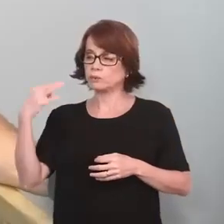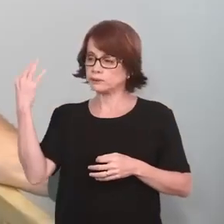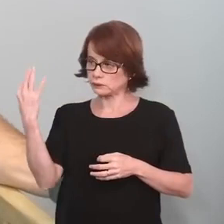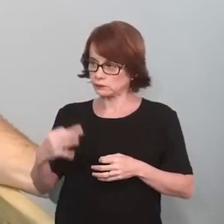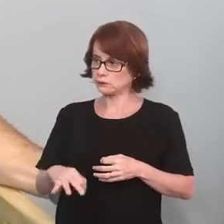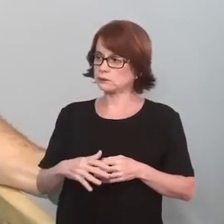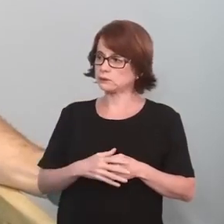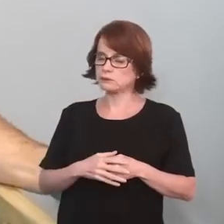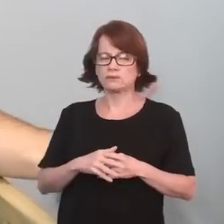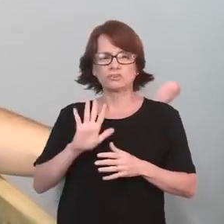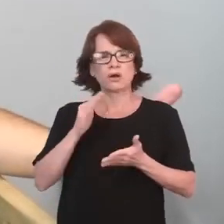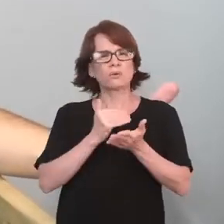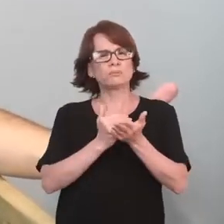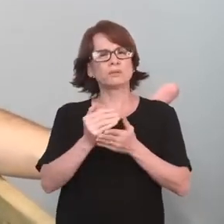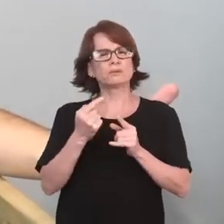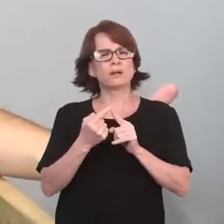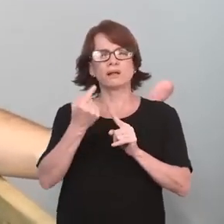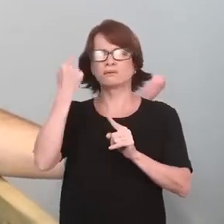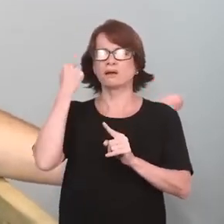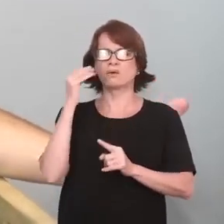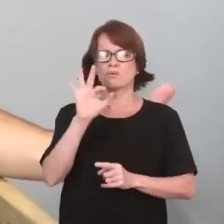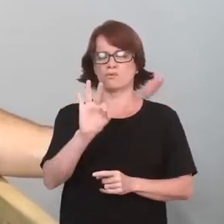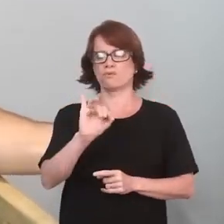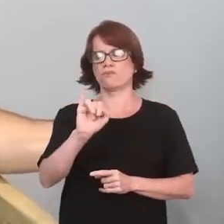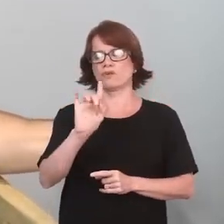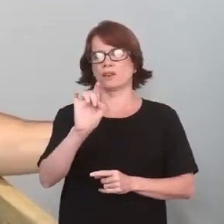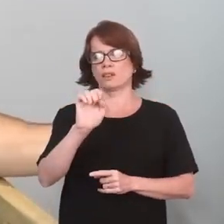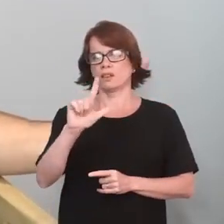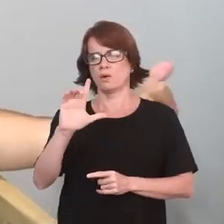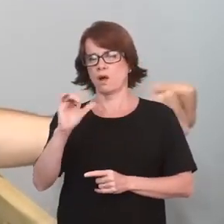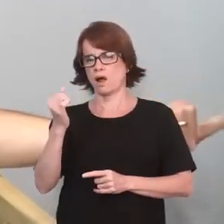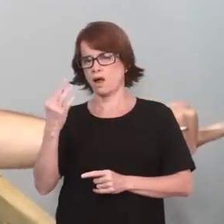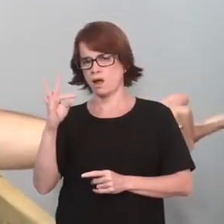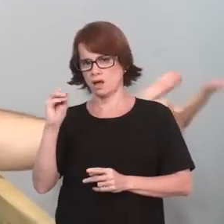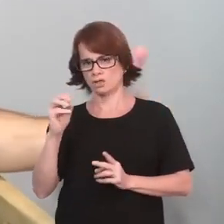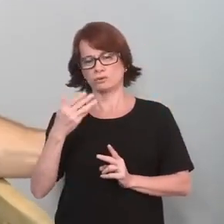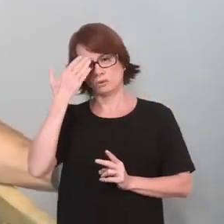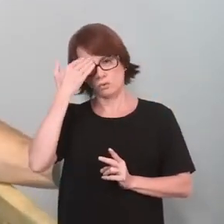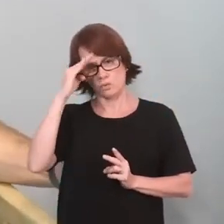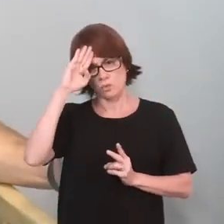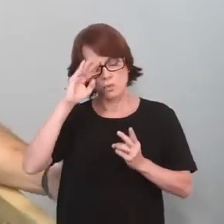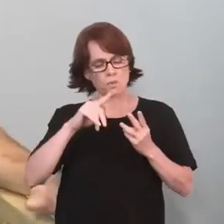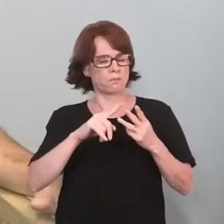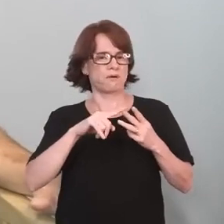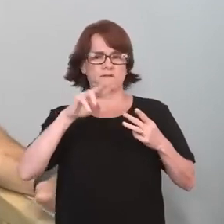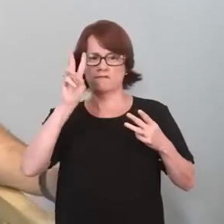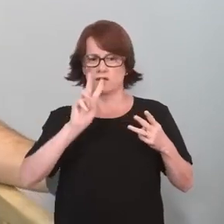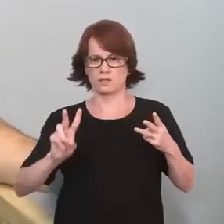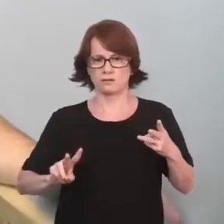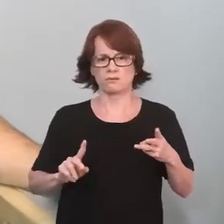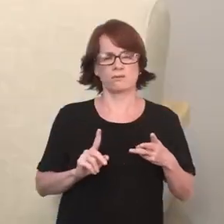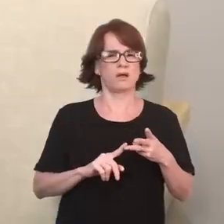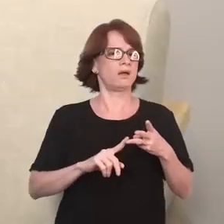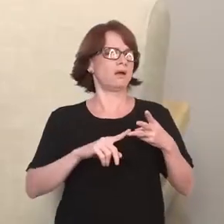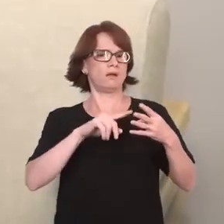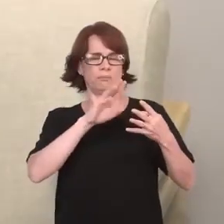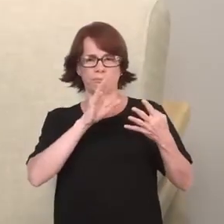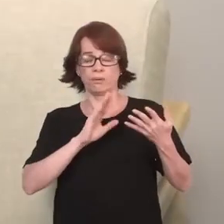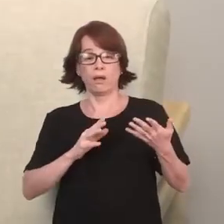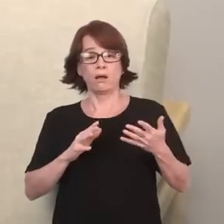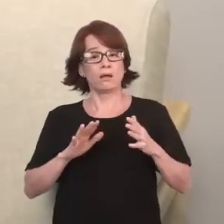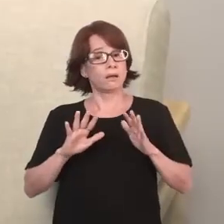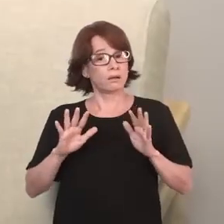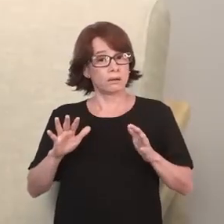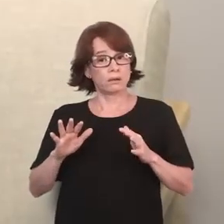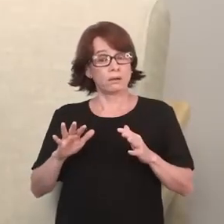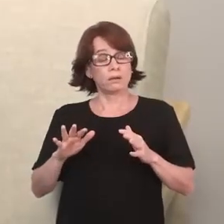Como desde o Fidel lá em Cuba, como desde o Chávez lá na Venezuela, como Por o isso era kirchnerismo tão na importante